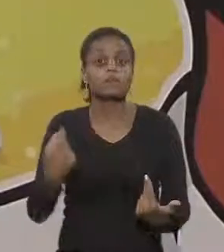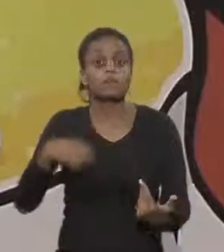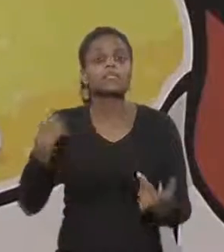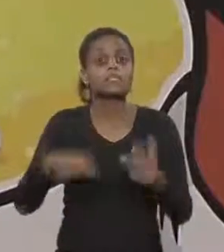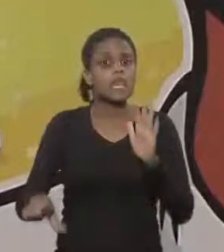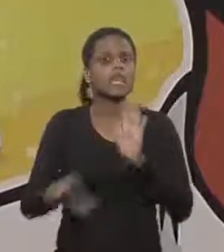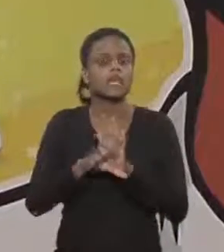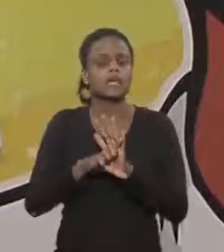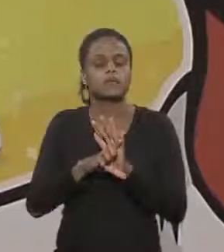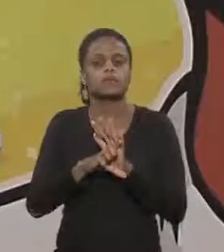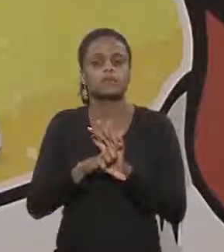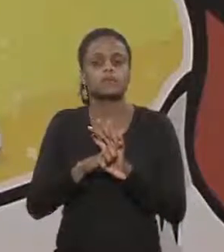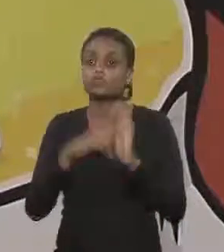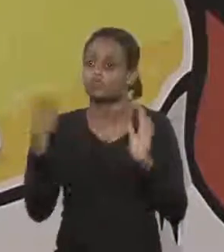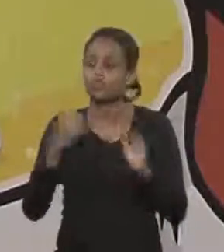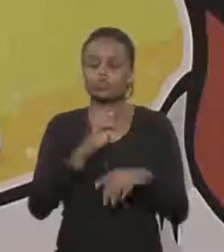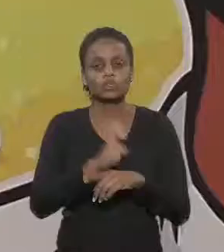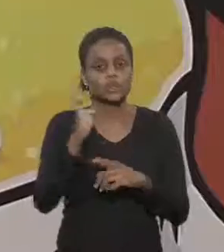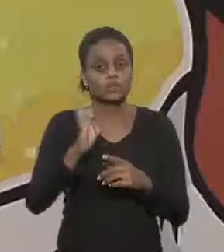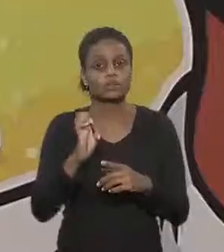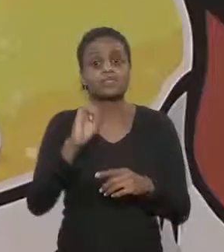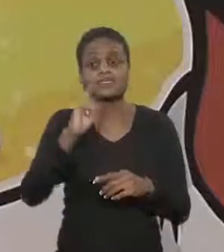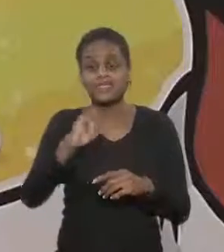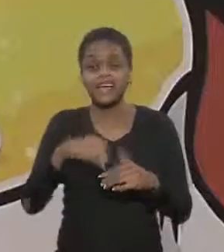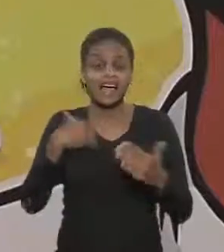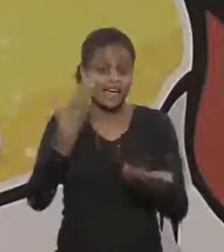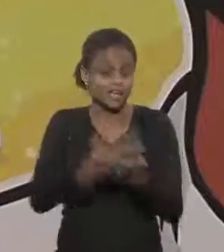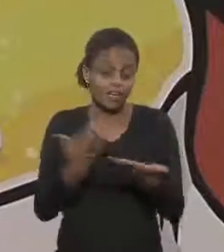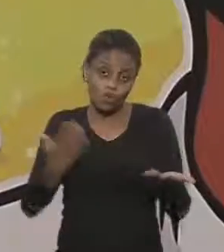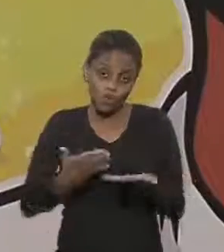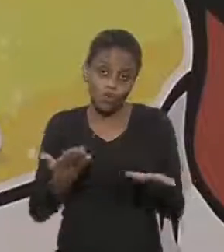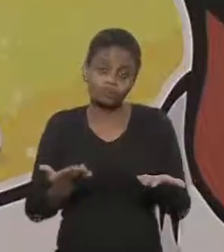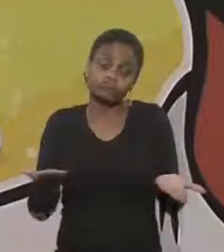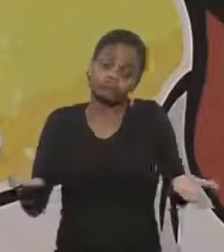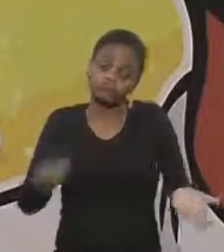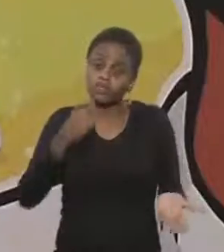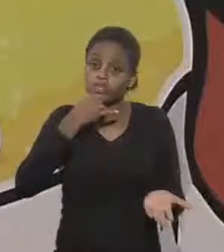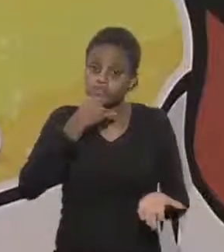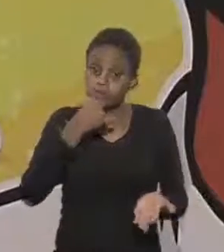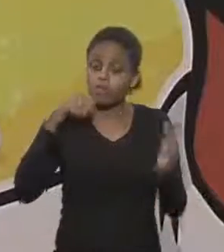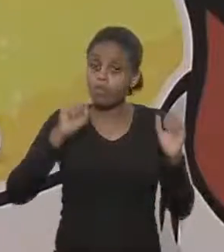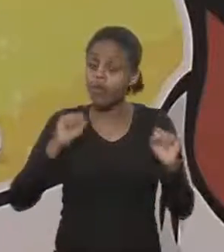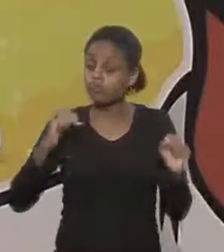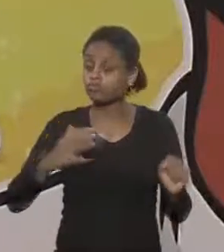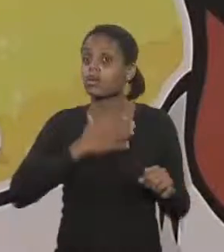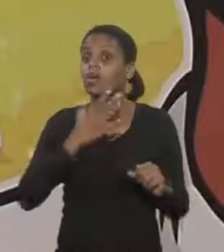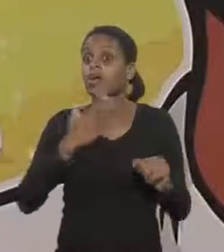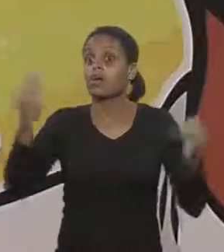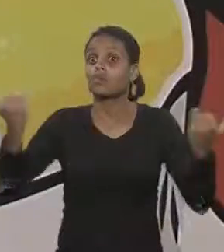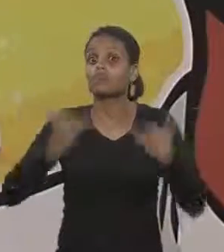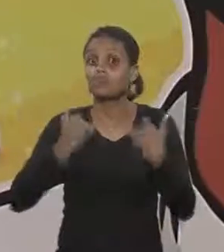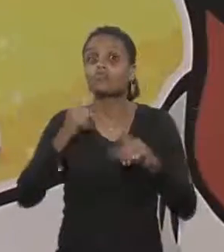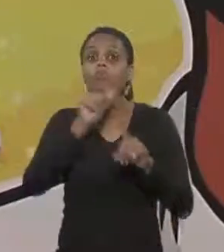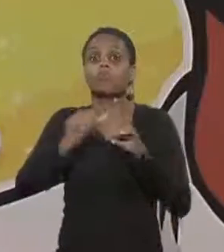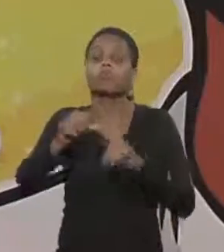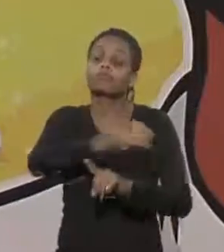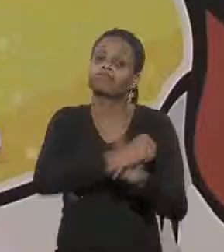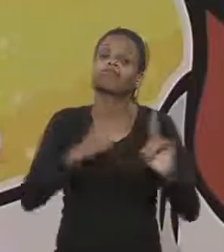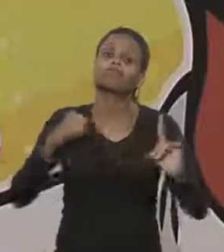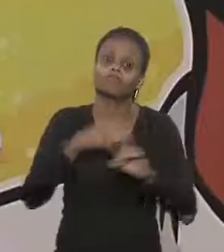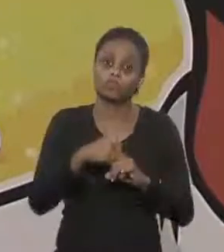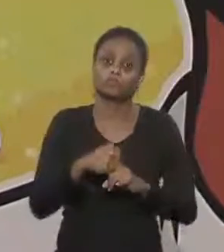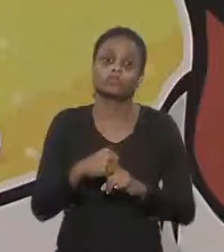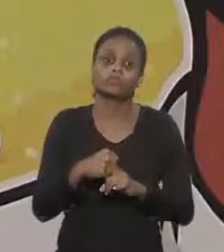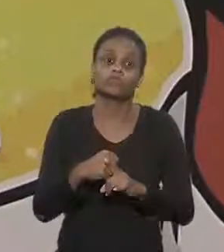legal. Enquanto isso não acontecer, lamentavelmente a gente pode sim ser surpreendido com uma notícia